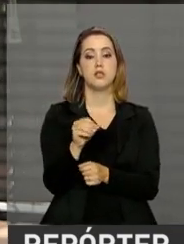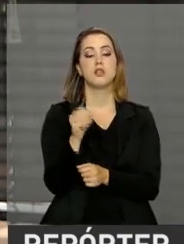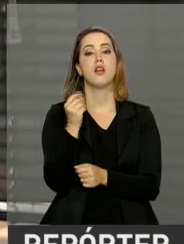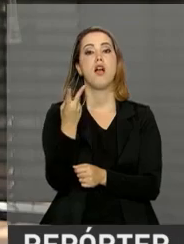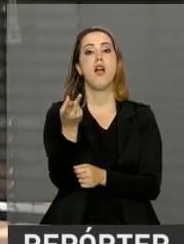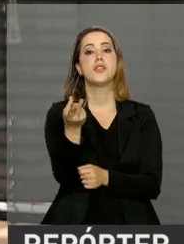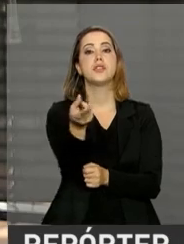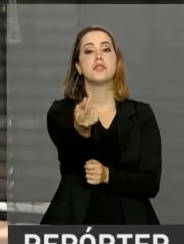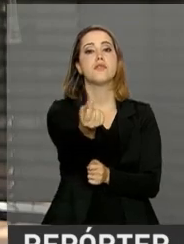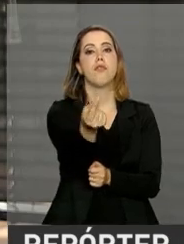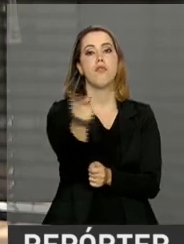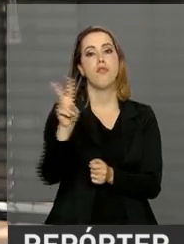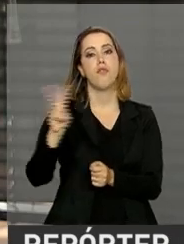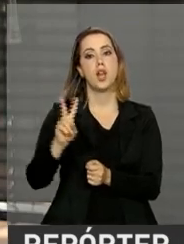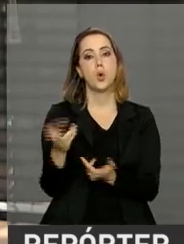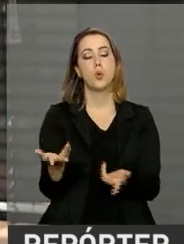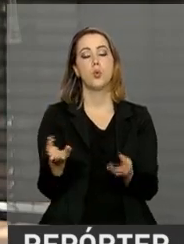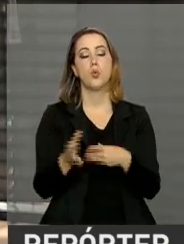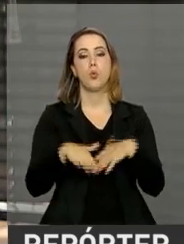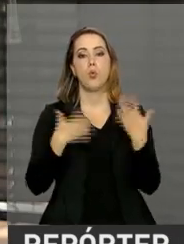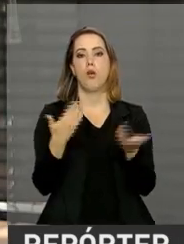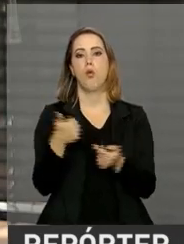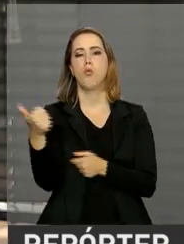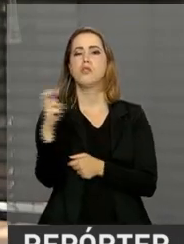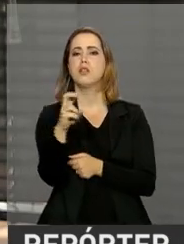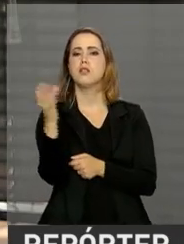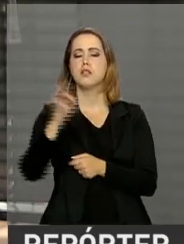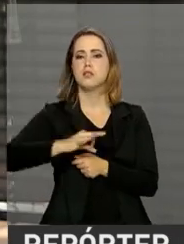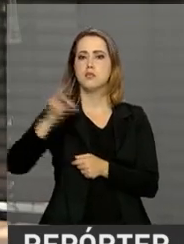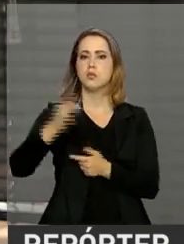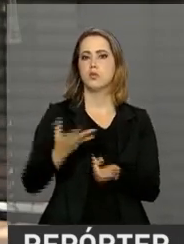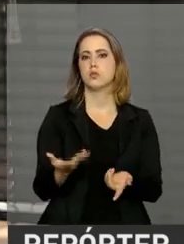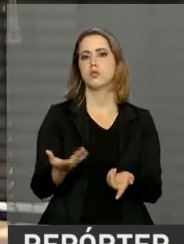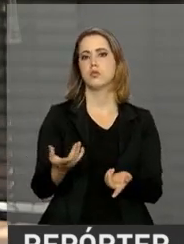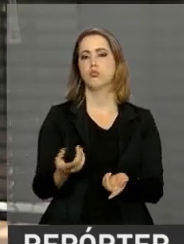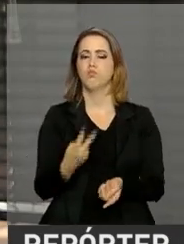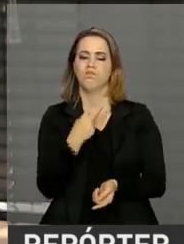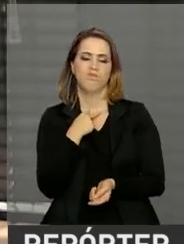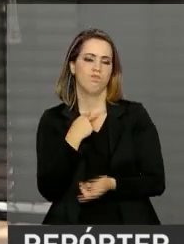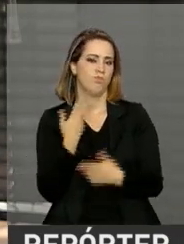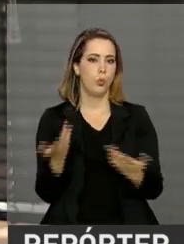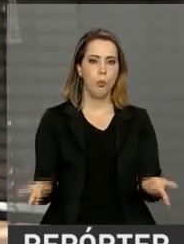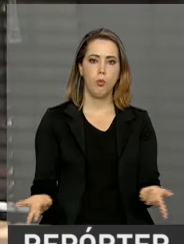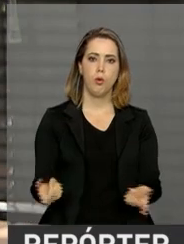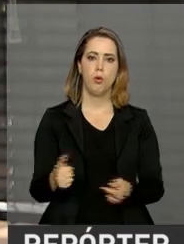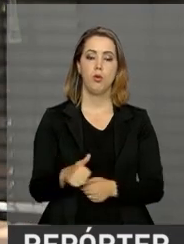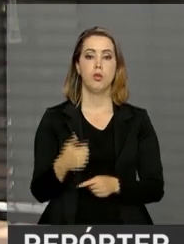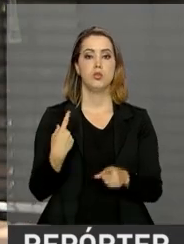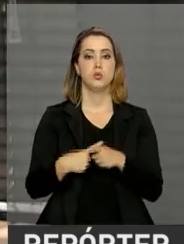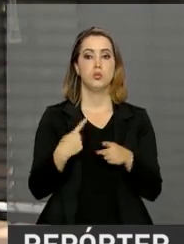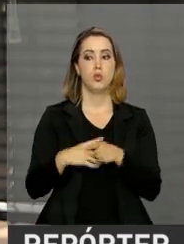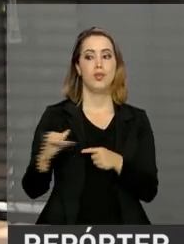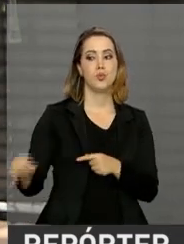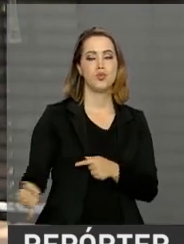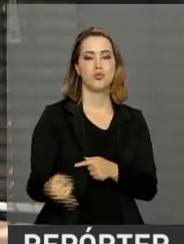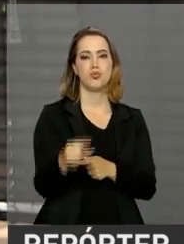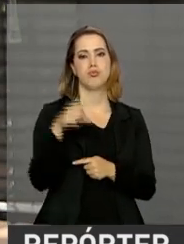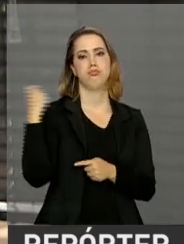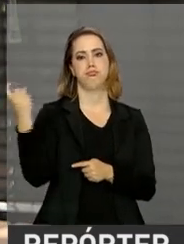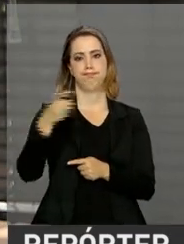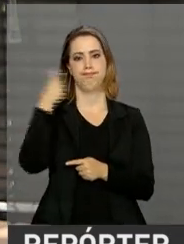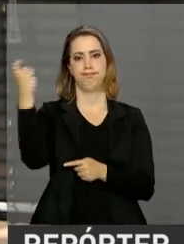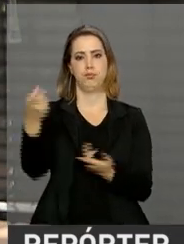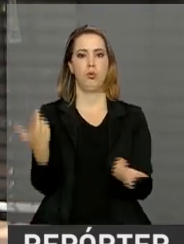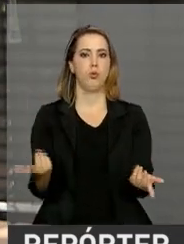quanto a ele vai custar 15% por exemplo a ele então não vale a pena porque o custo R 15 está maior do que o que ele espera